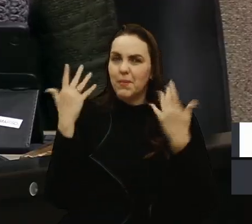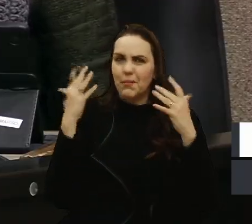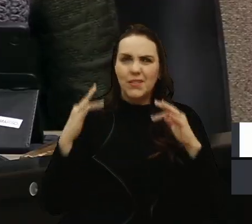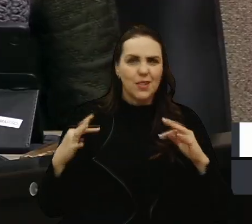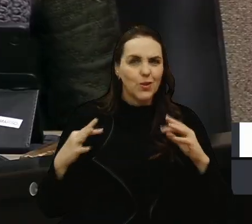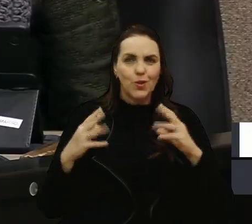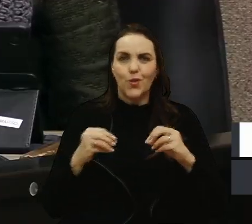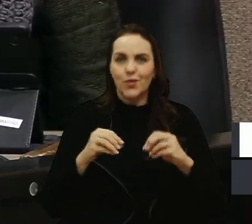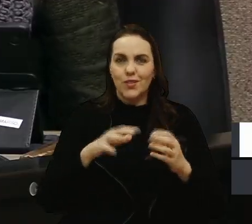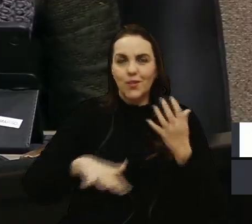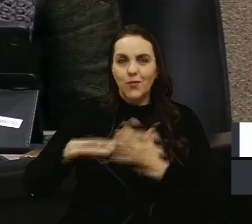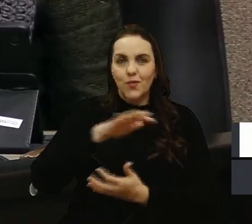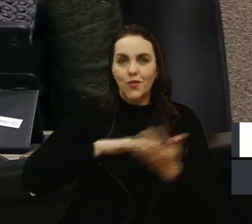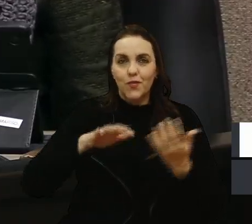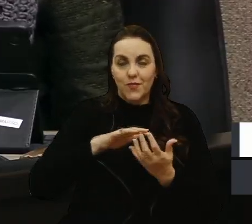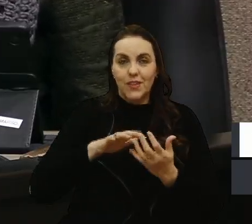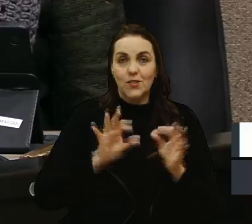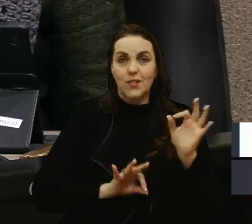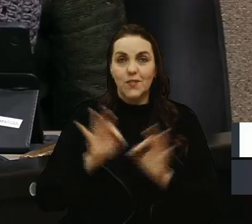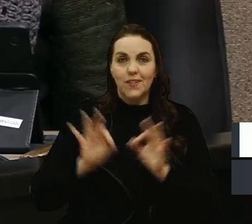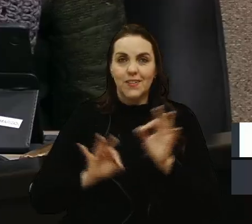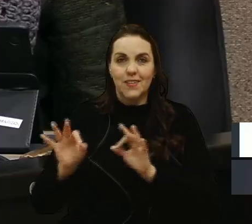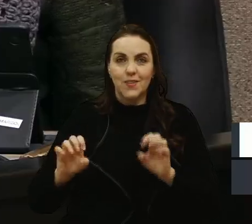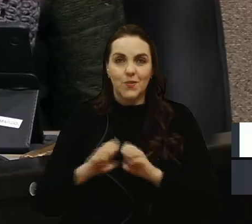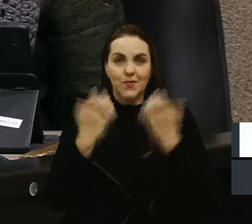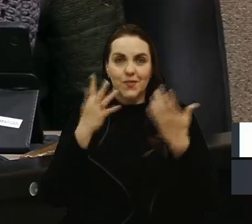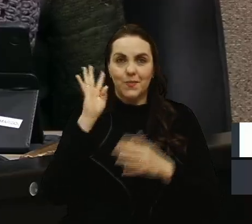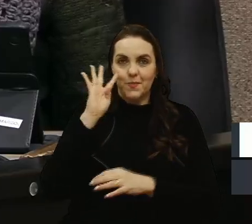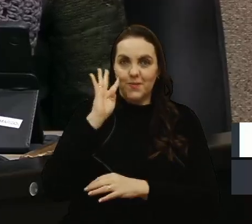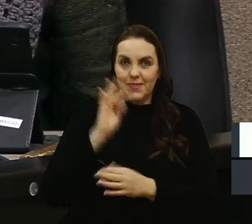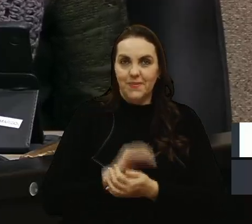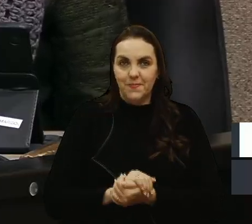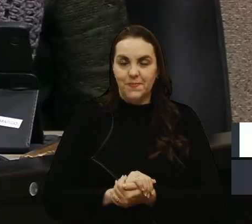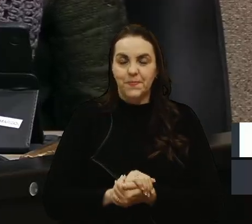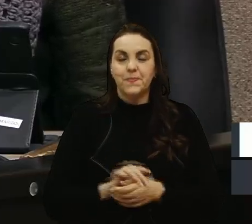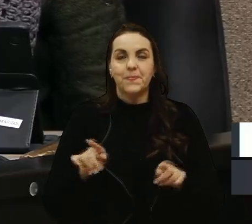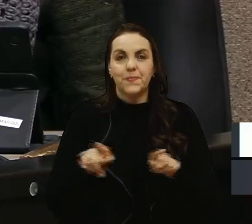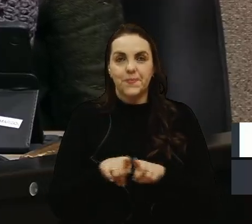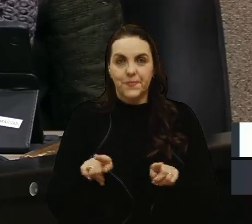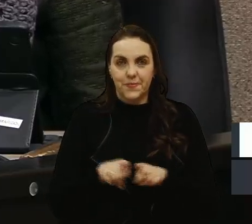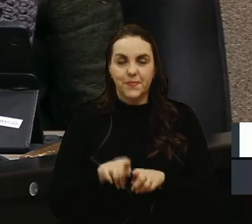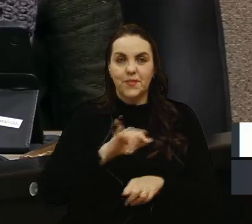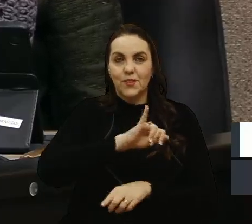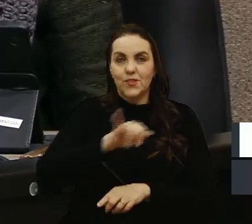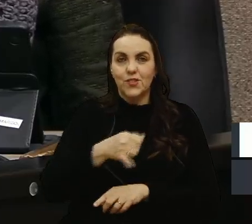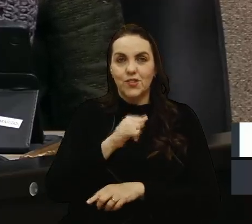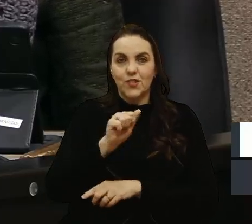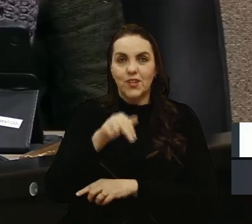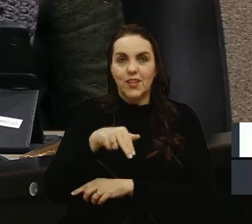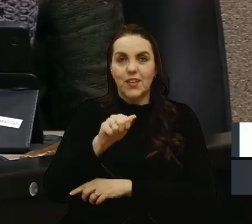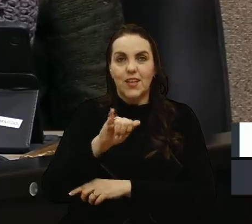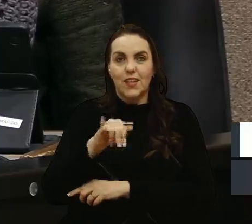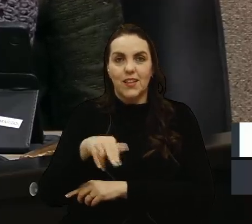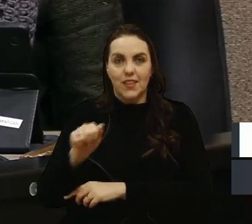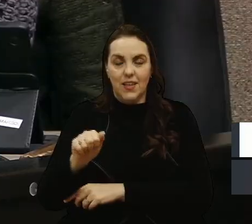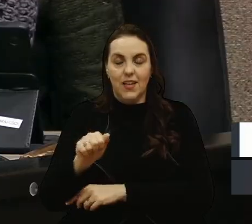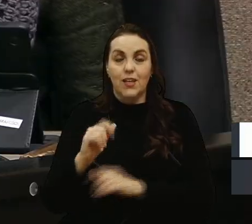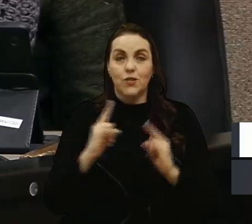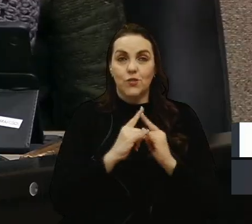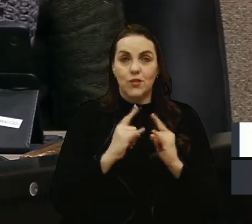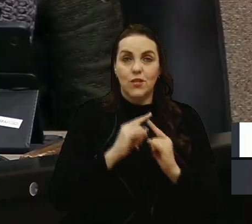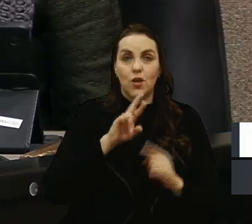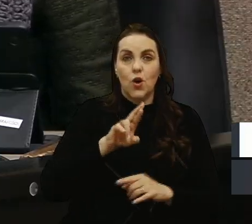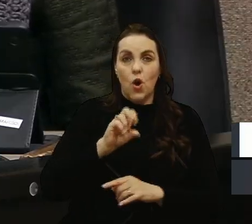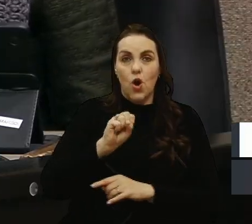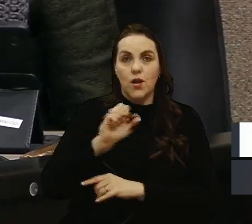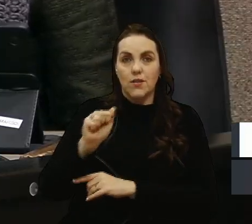envolvidos, a MOB, ali que organizaram um evento muito bacana. E também a Janaína, né, do Instituto Rosa del Leste, pela feijoada